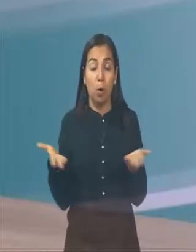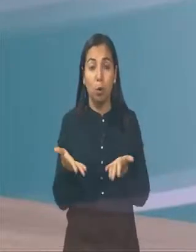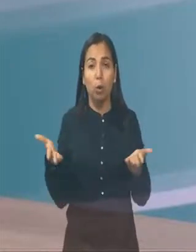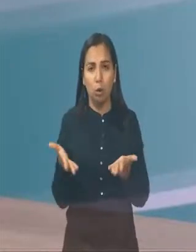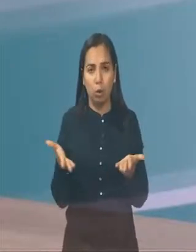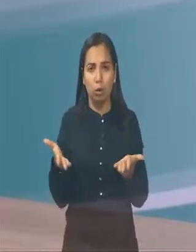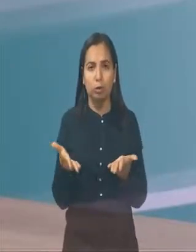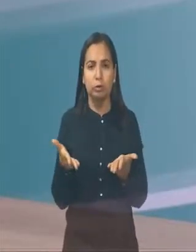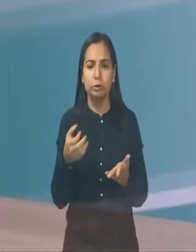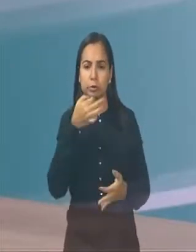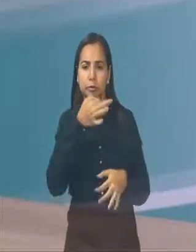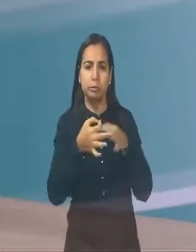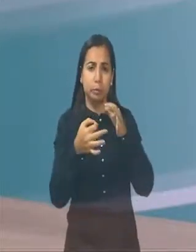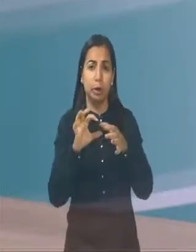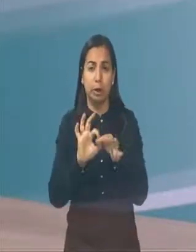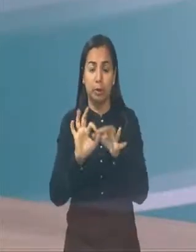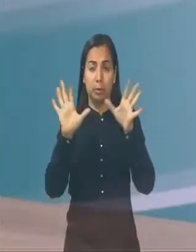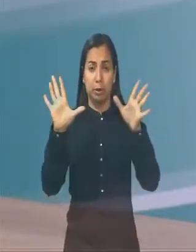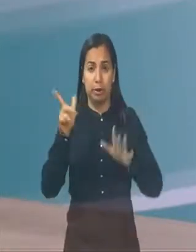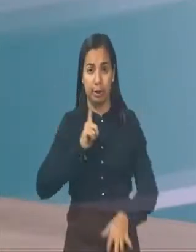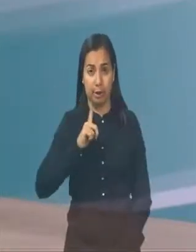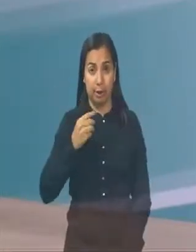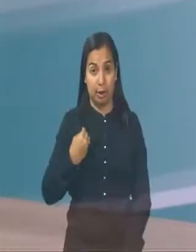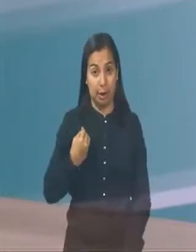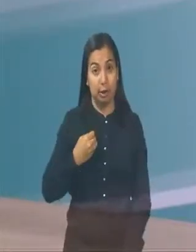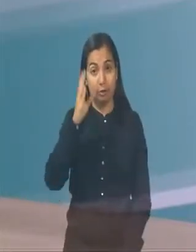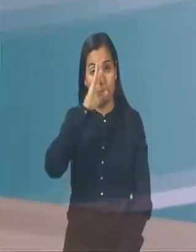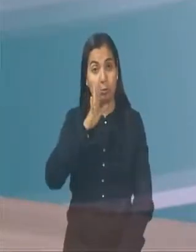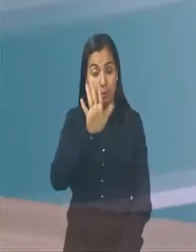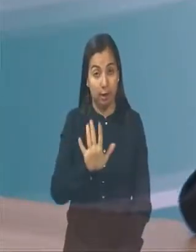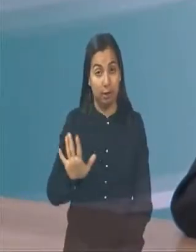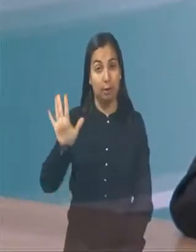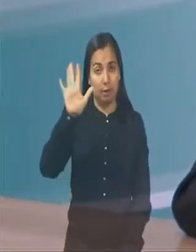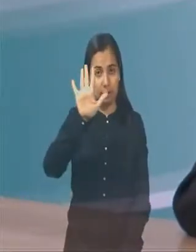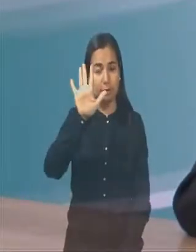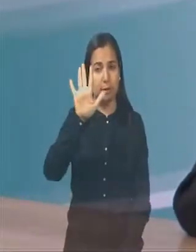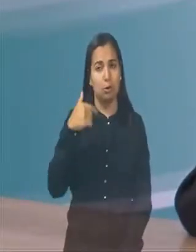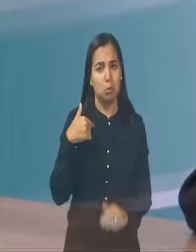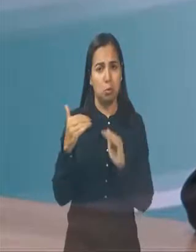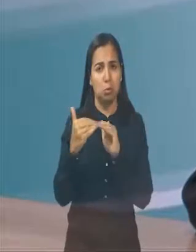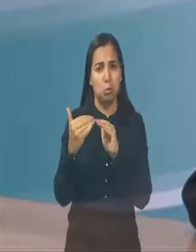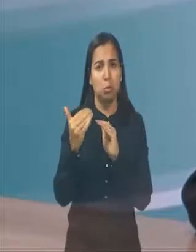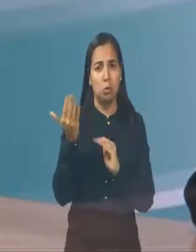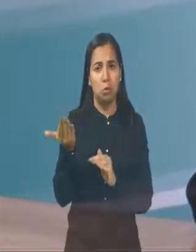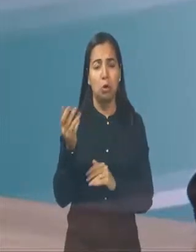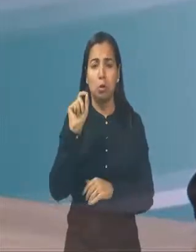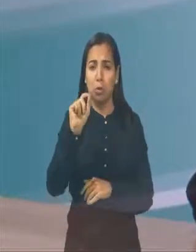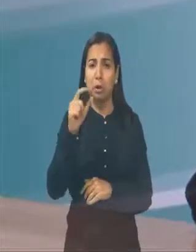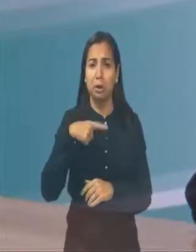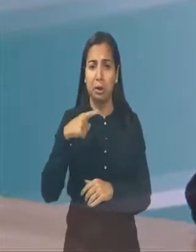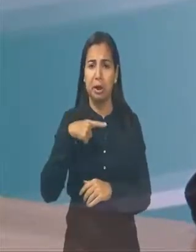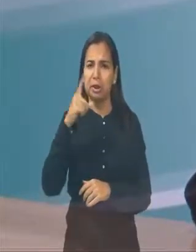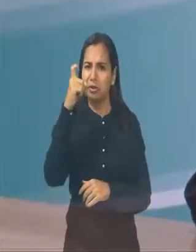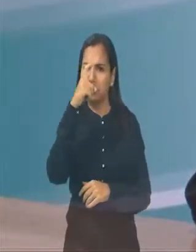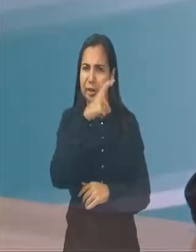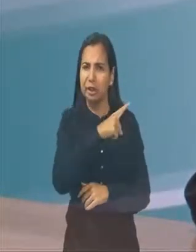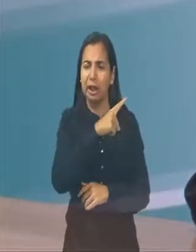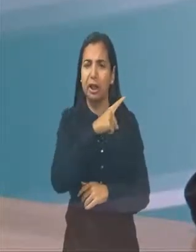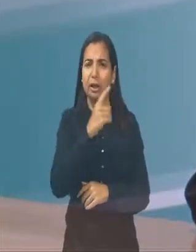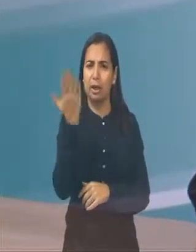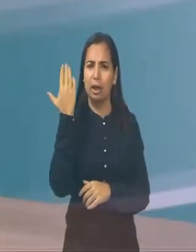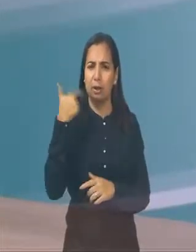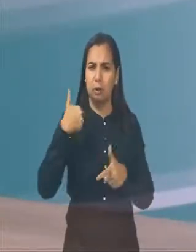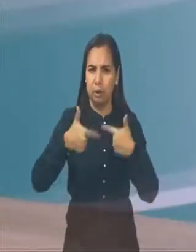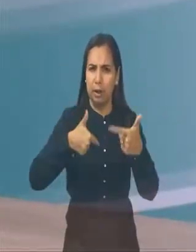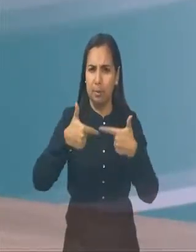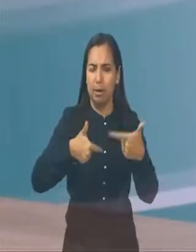a democracia que você tem no Brasil, e eu concordo com você, olha, eu vou te dizer o seguinte: uma das maiores dificuldades que eu tive quando estive no